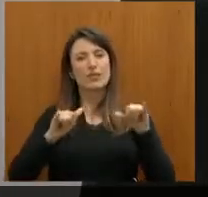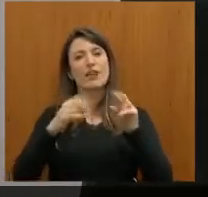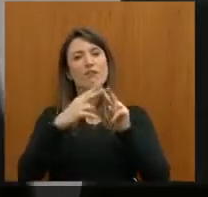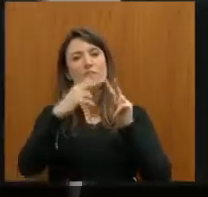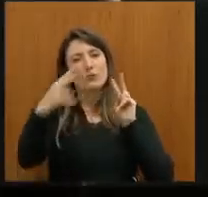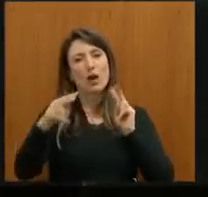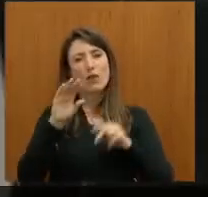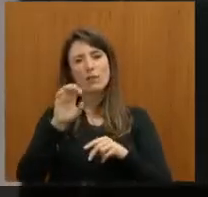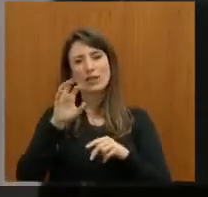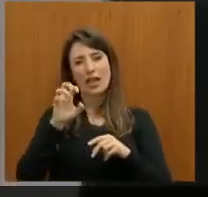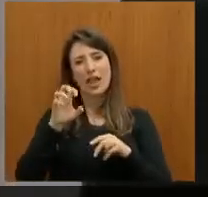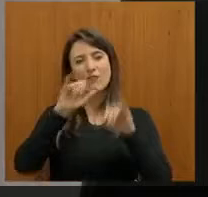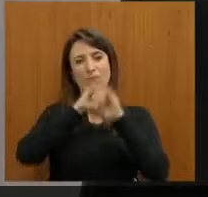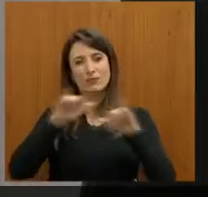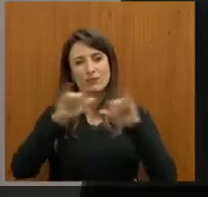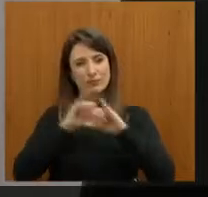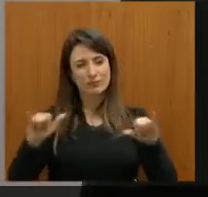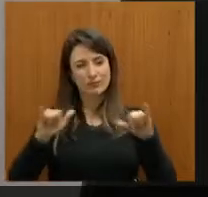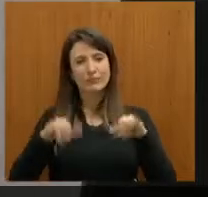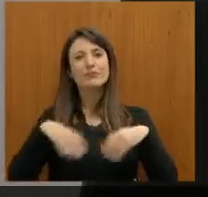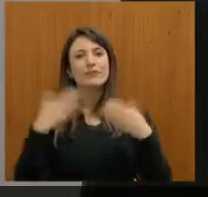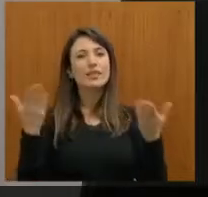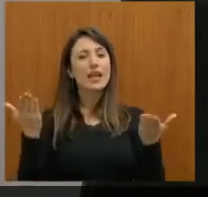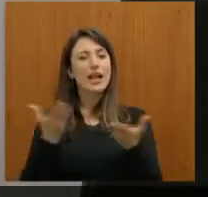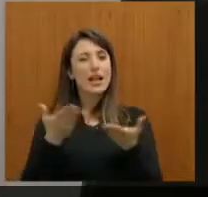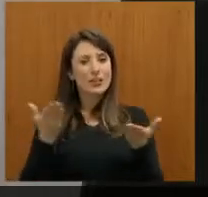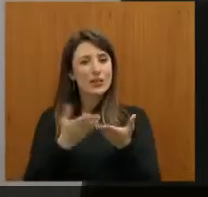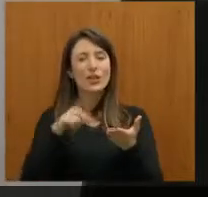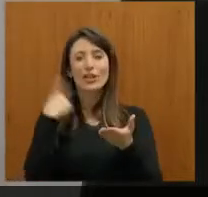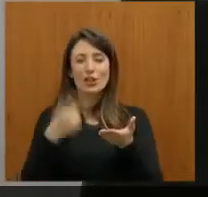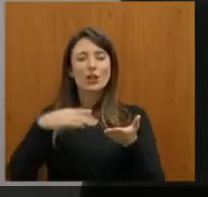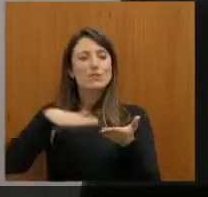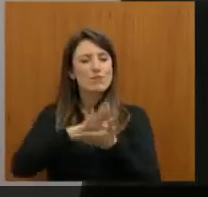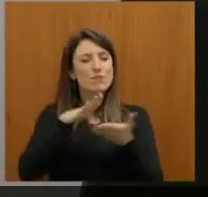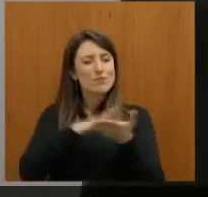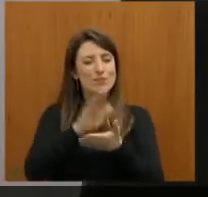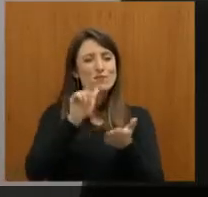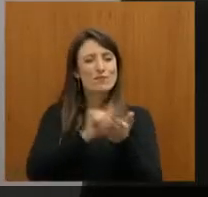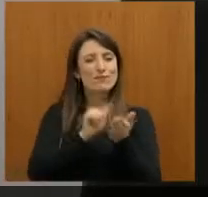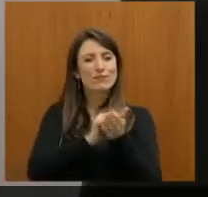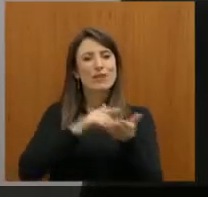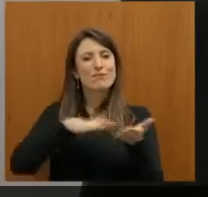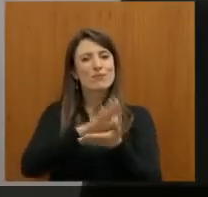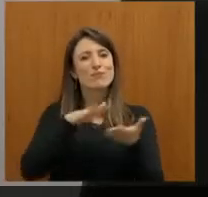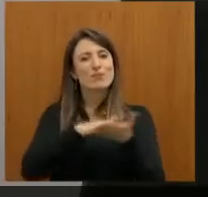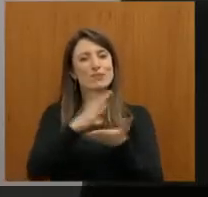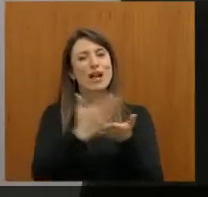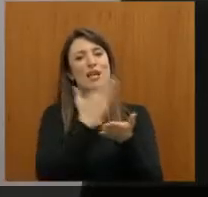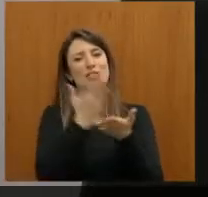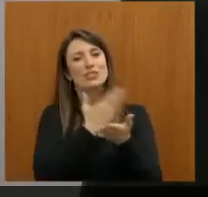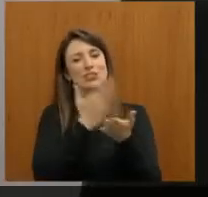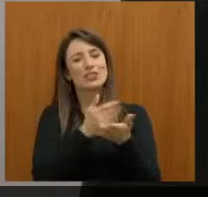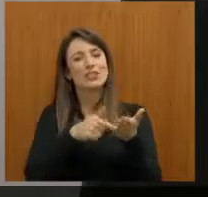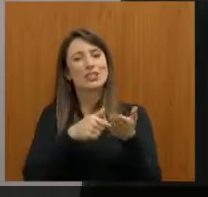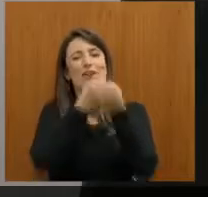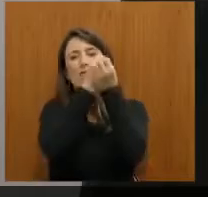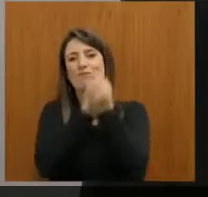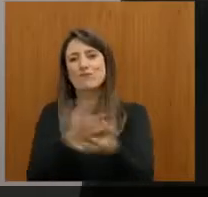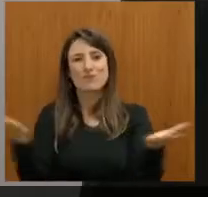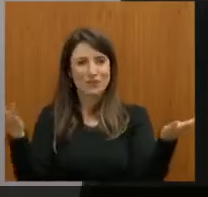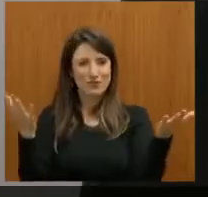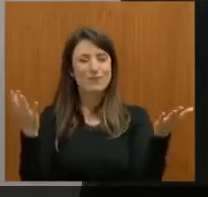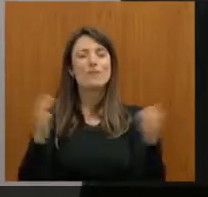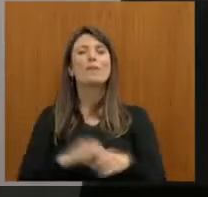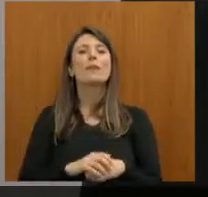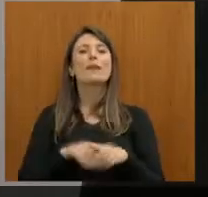no nosso debate público a gente faz o lançamento da cartilha física que foi também uma demanda apresentada por